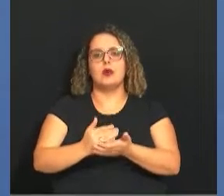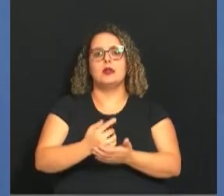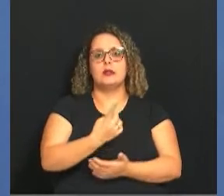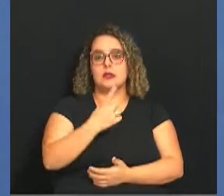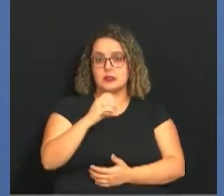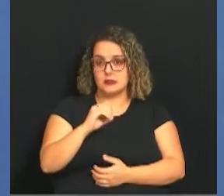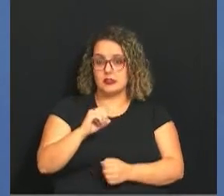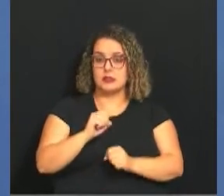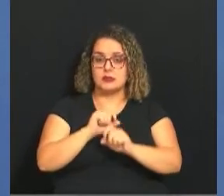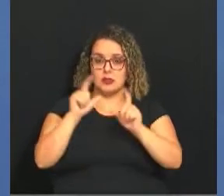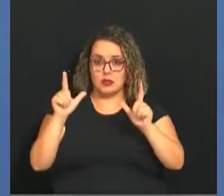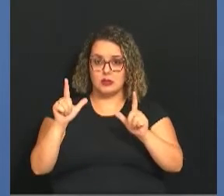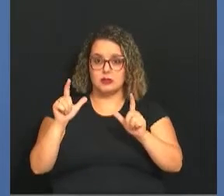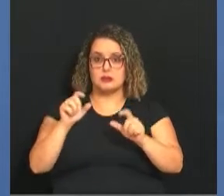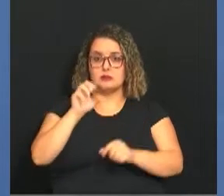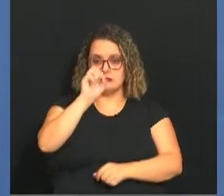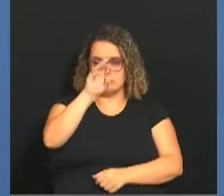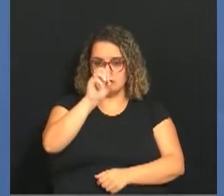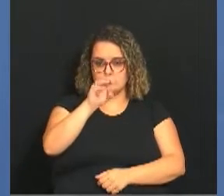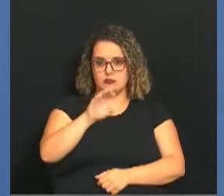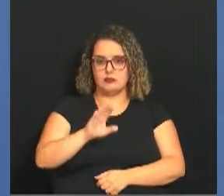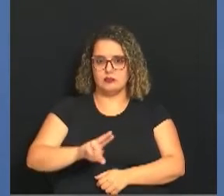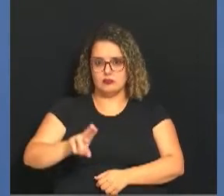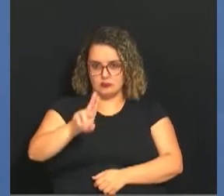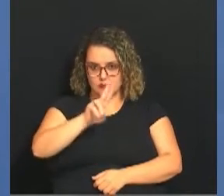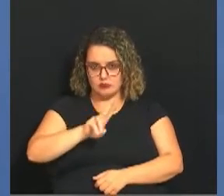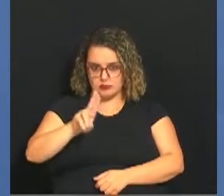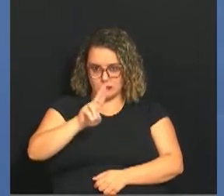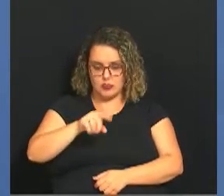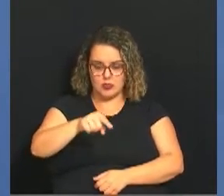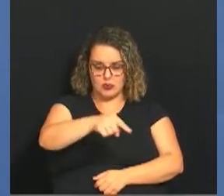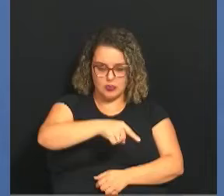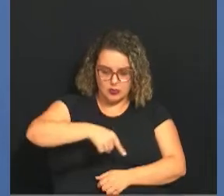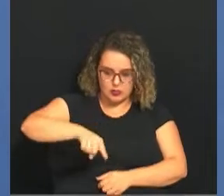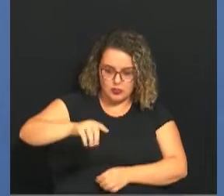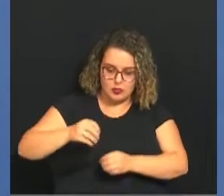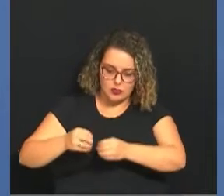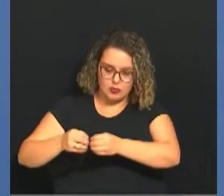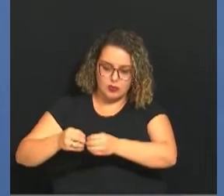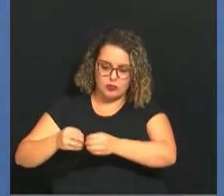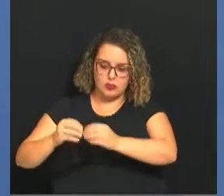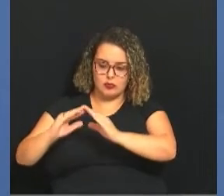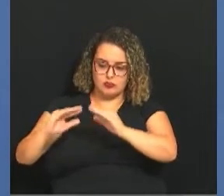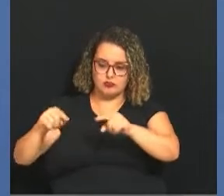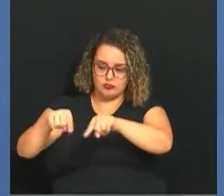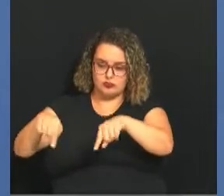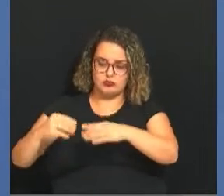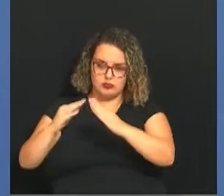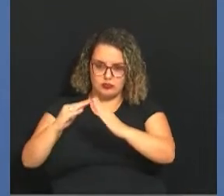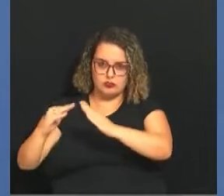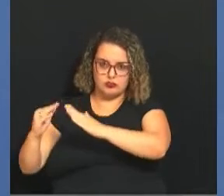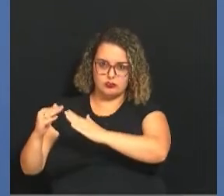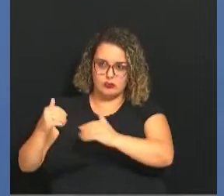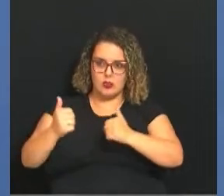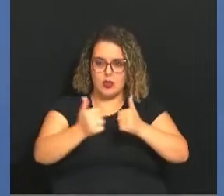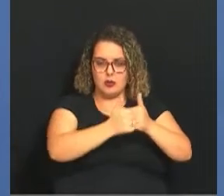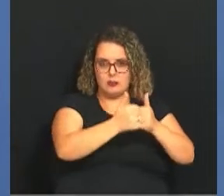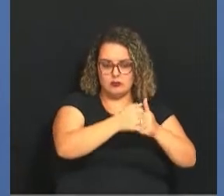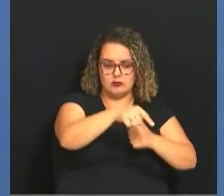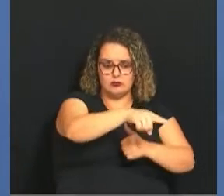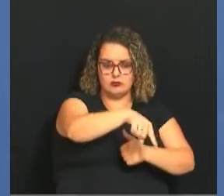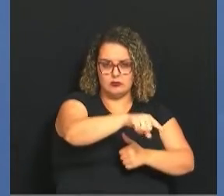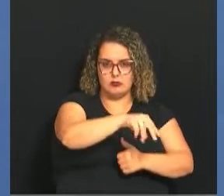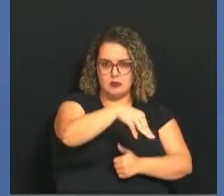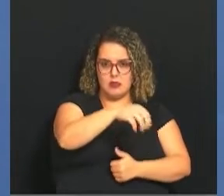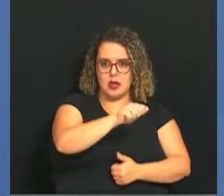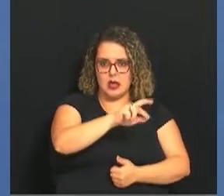horas. Os sinais foram instalados na rotatória dos condomínios Bem Morar Liberdade e perto da estação Jardim Marajó,